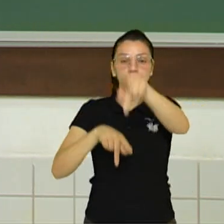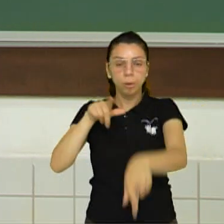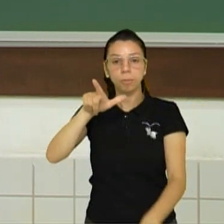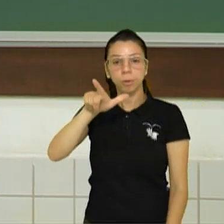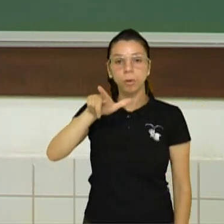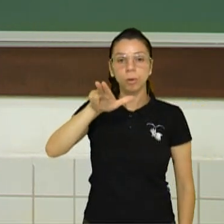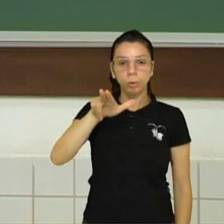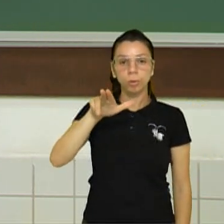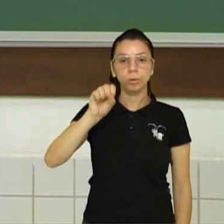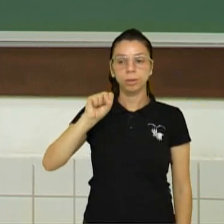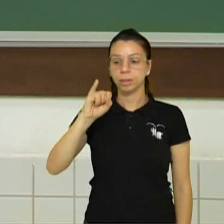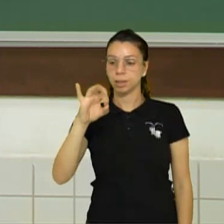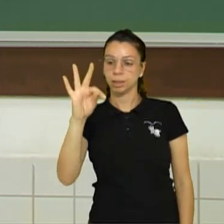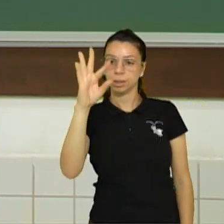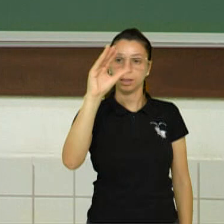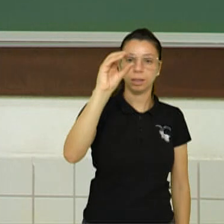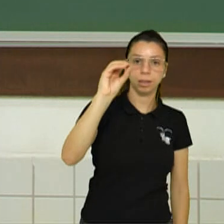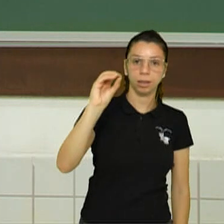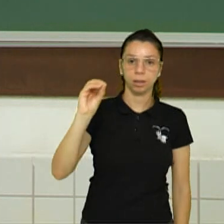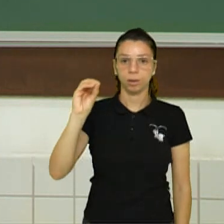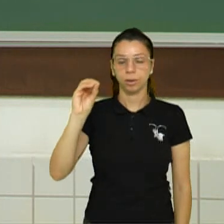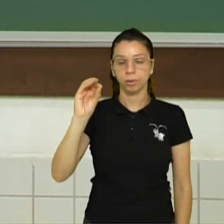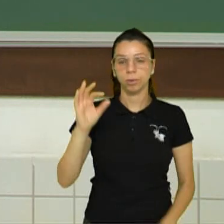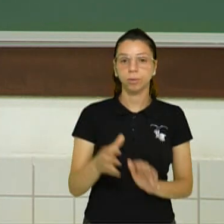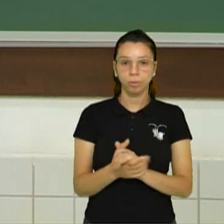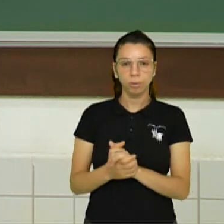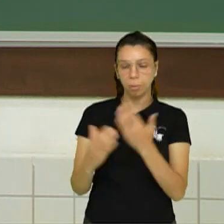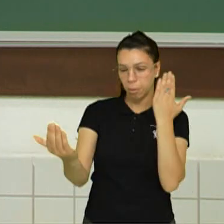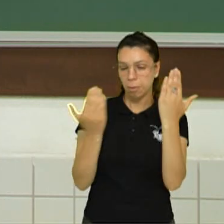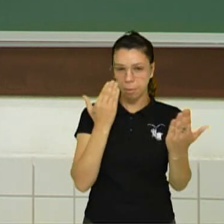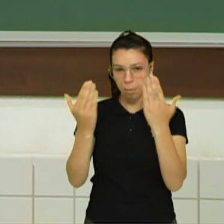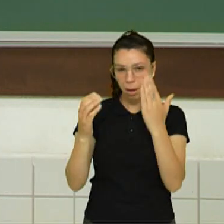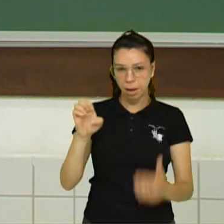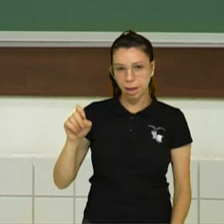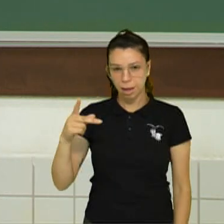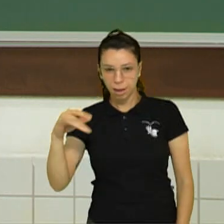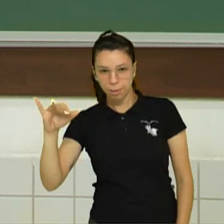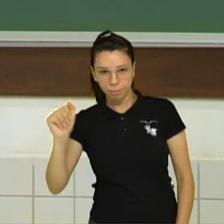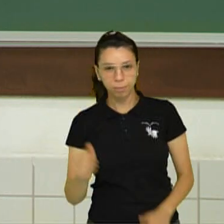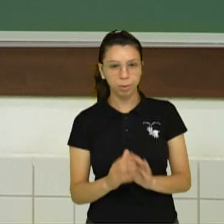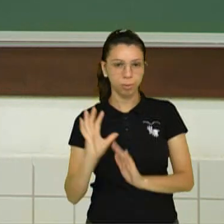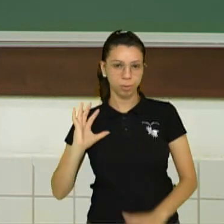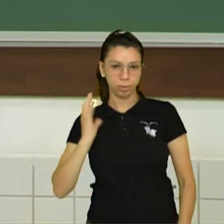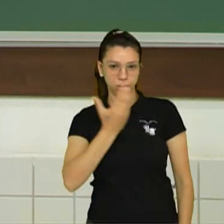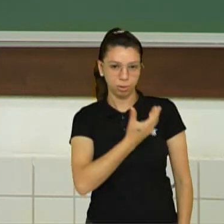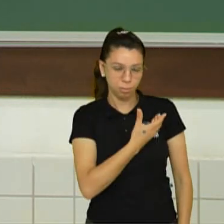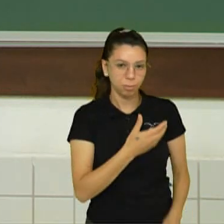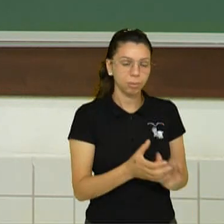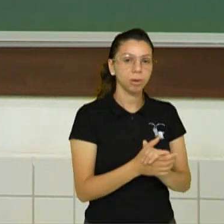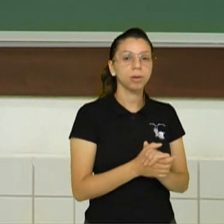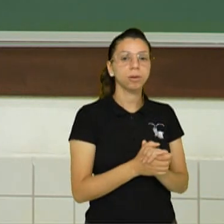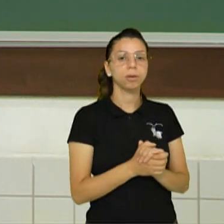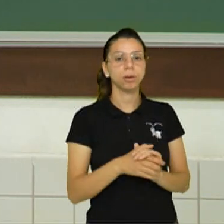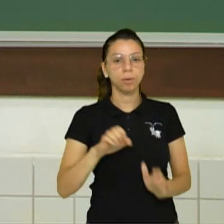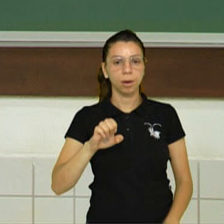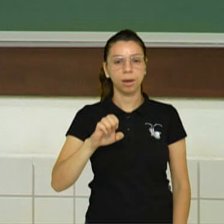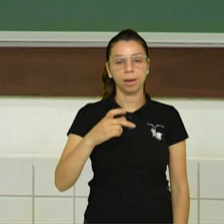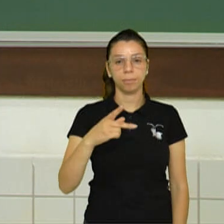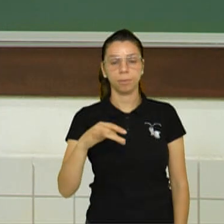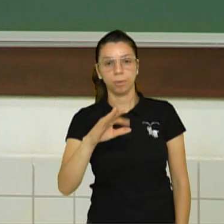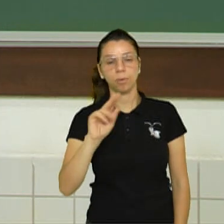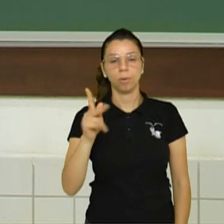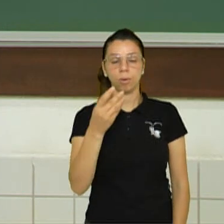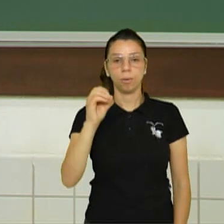Esse é o épico. Vamos comparar agora o épico do Camões com o épico de Homero, que é um